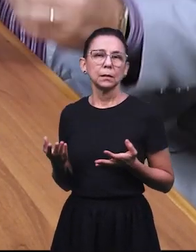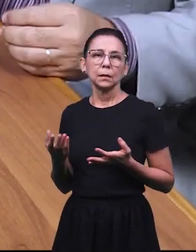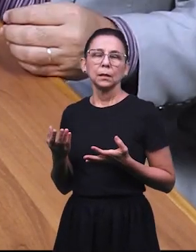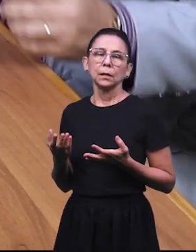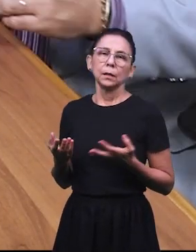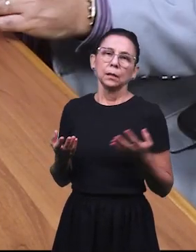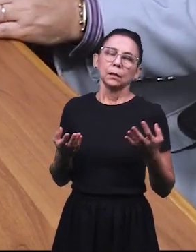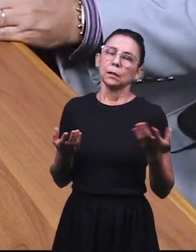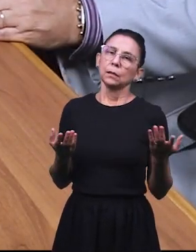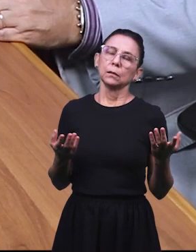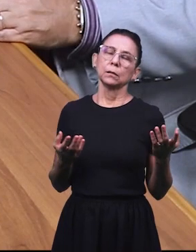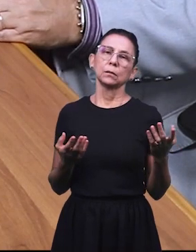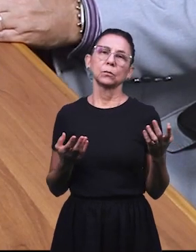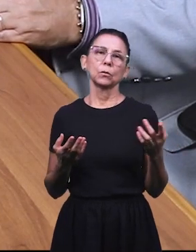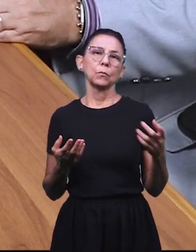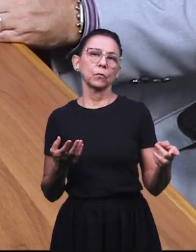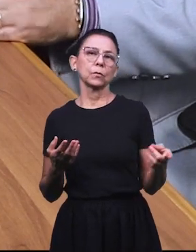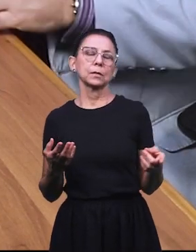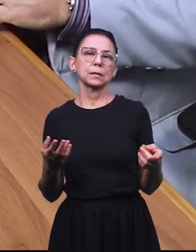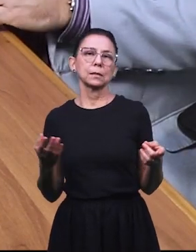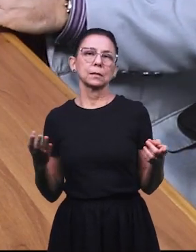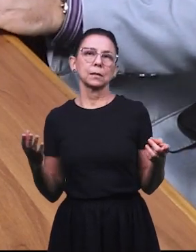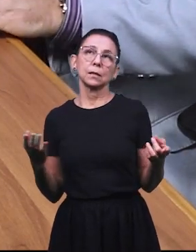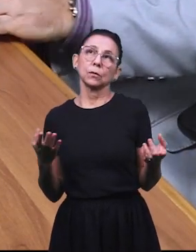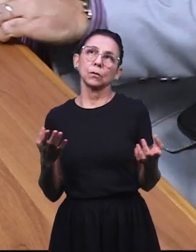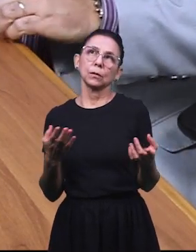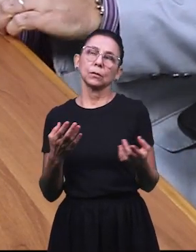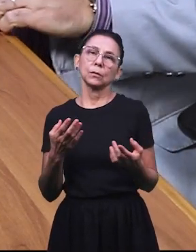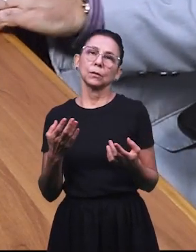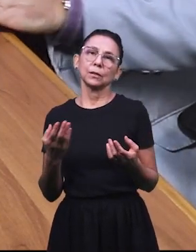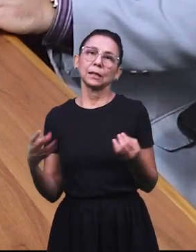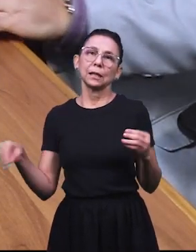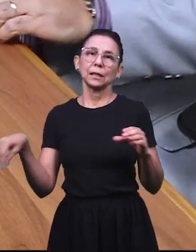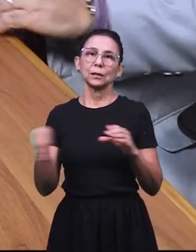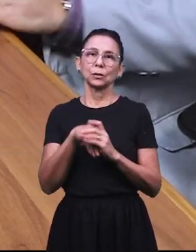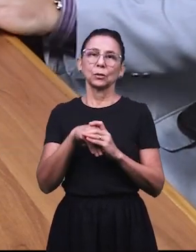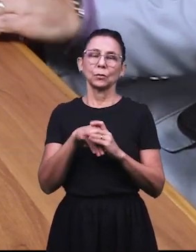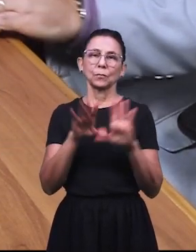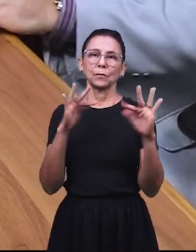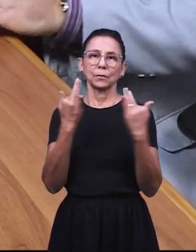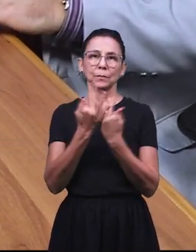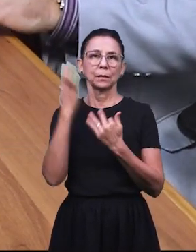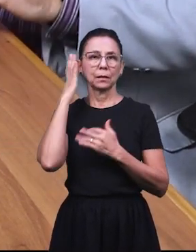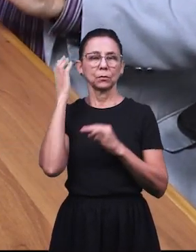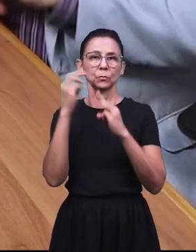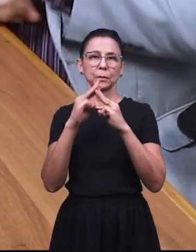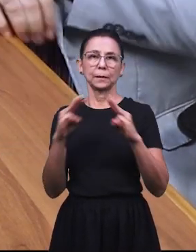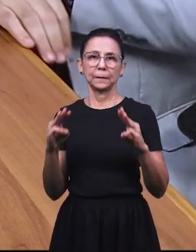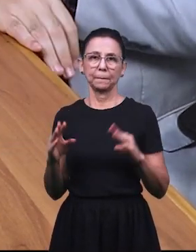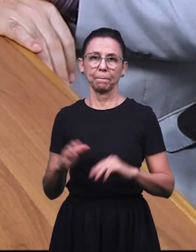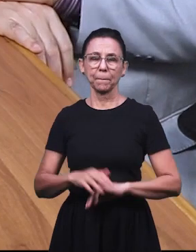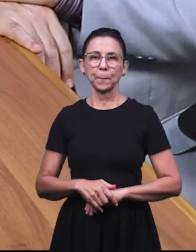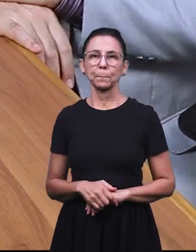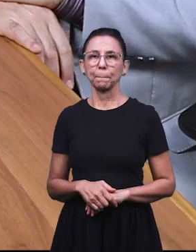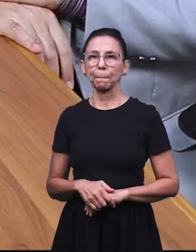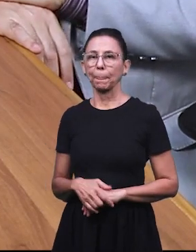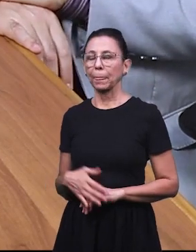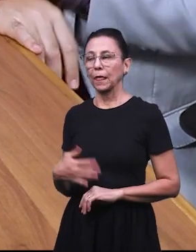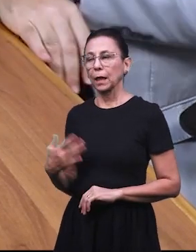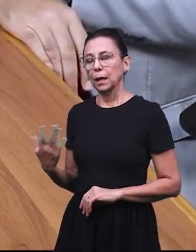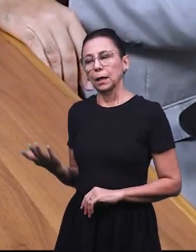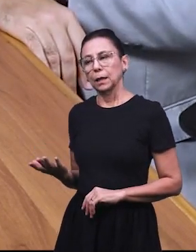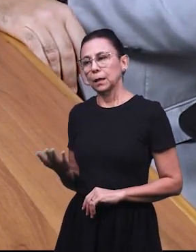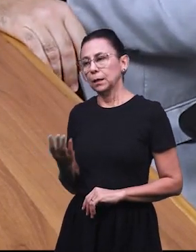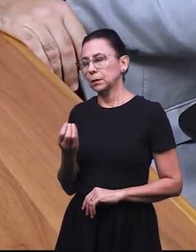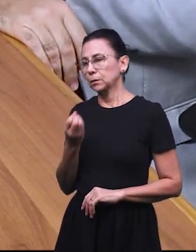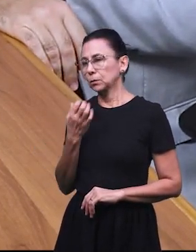como é que tudo começou e como que você passou a fazer parte dessa família Rádio Manaim. Bom,